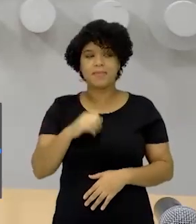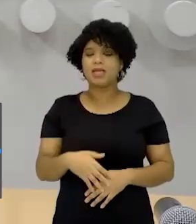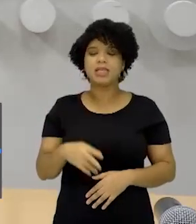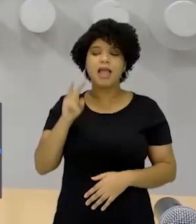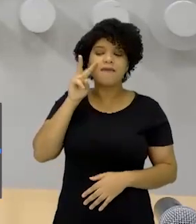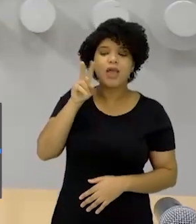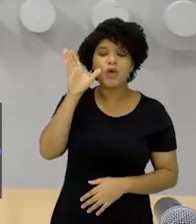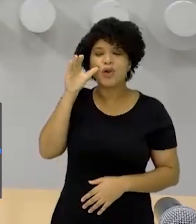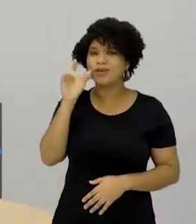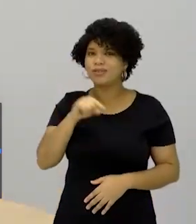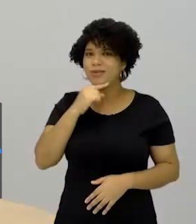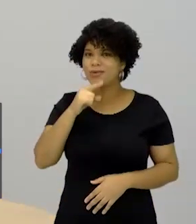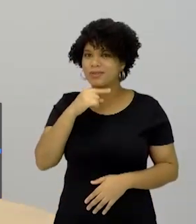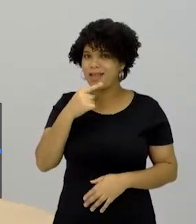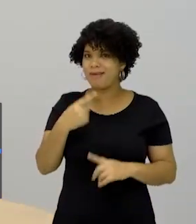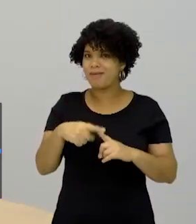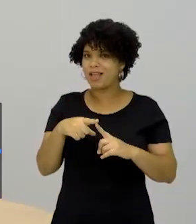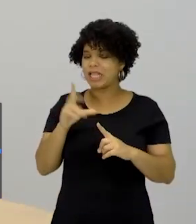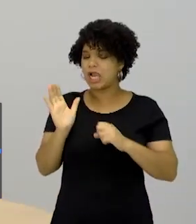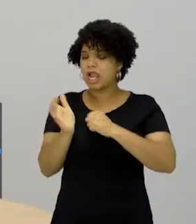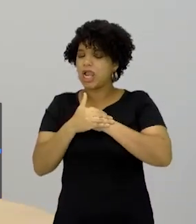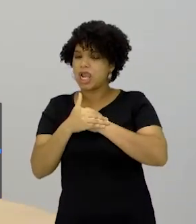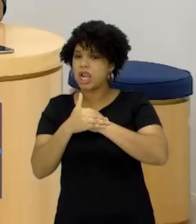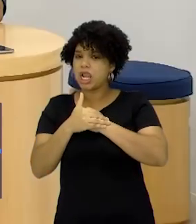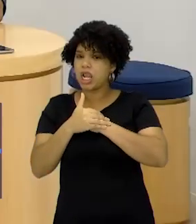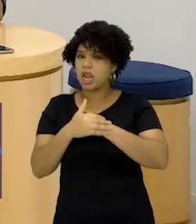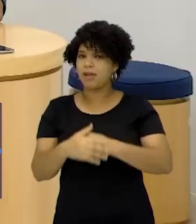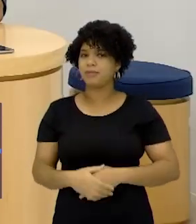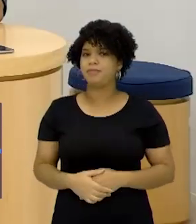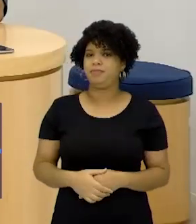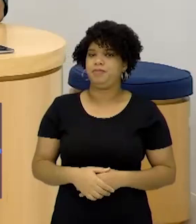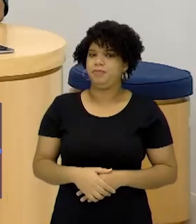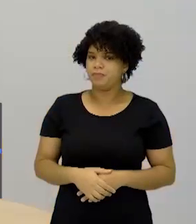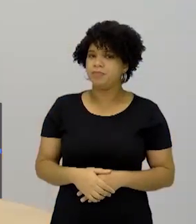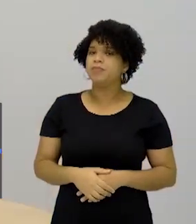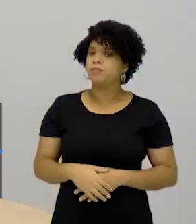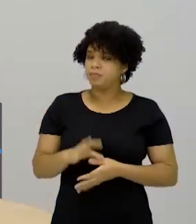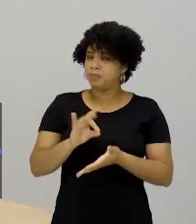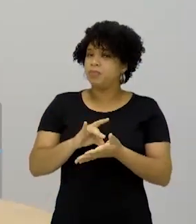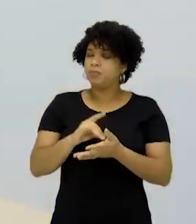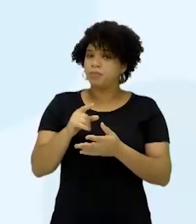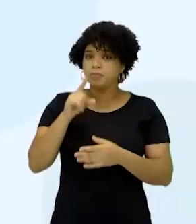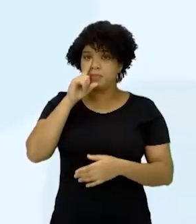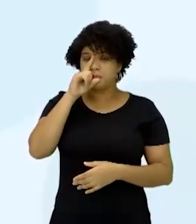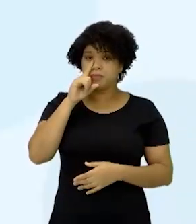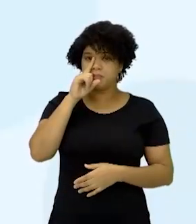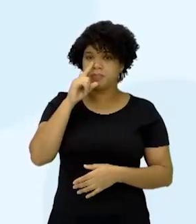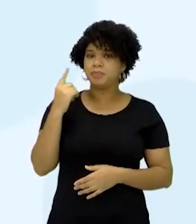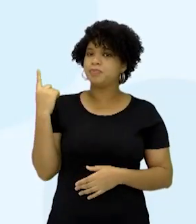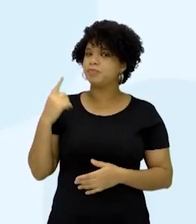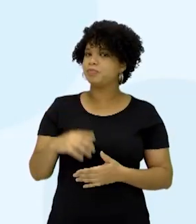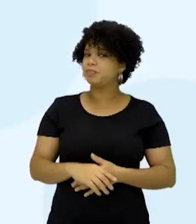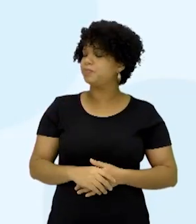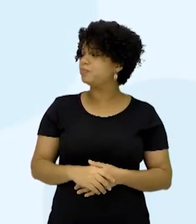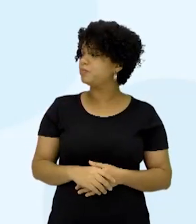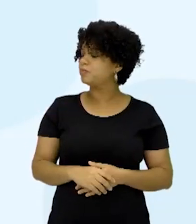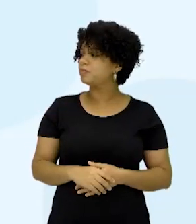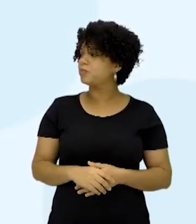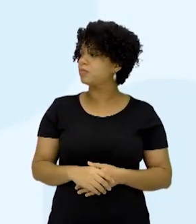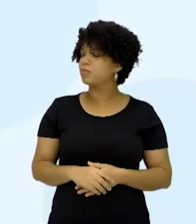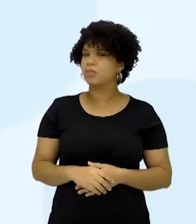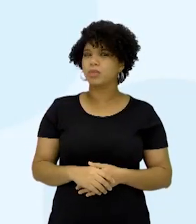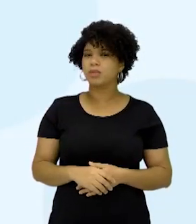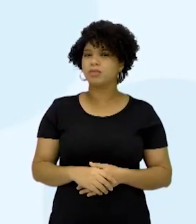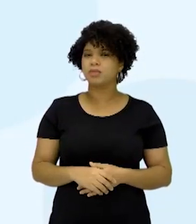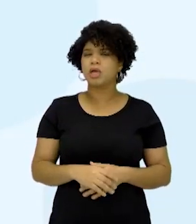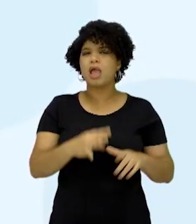sociais. Verdade. Uma pergunta, exato. Regina, desculpa. Não façam isso, não, olha só. Por que compartilhar está virando sinônimo de estar presente?